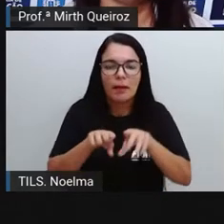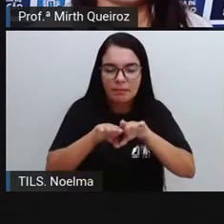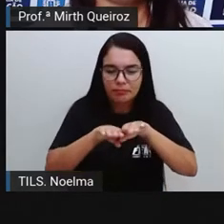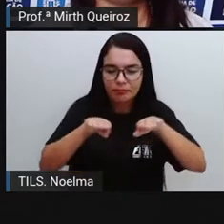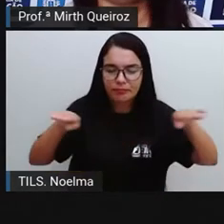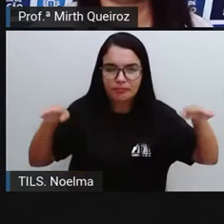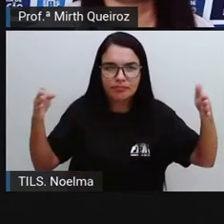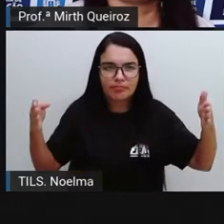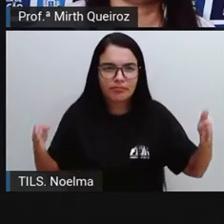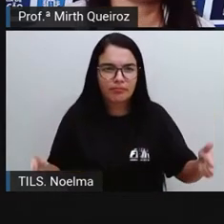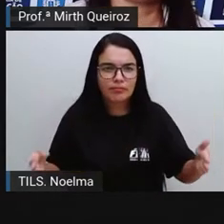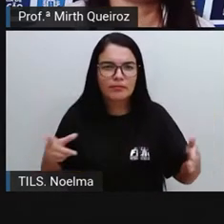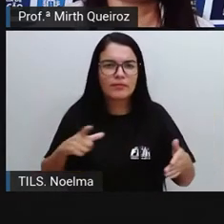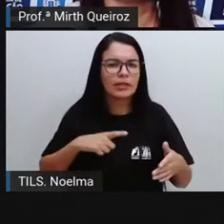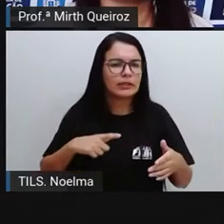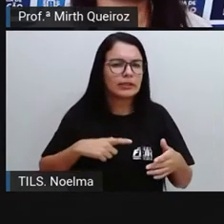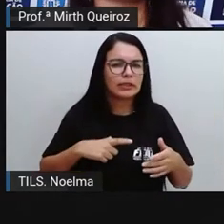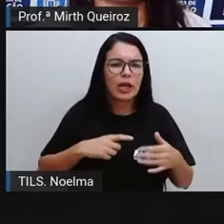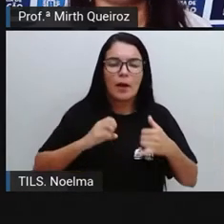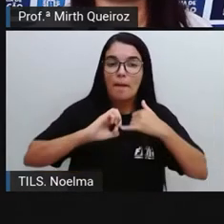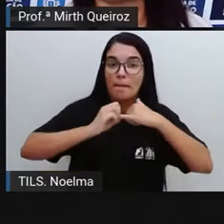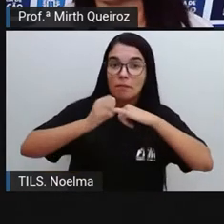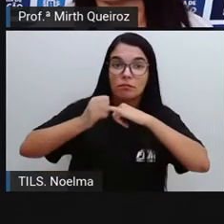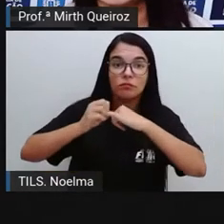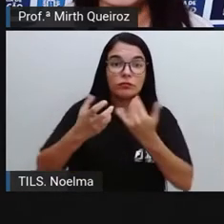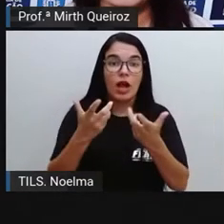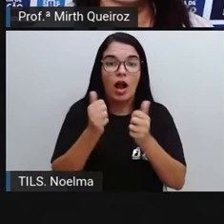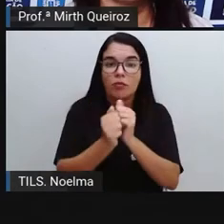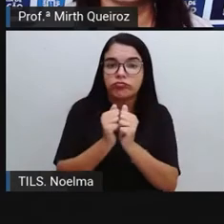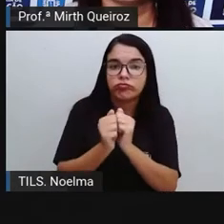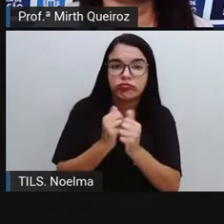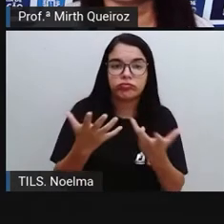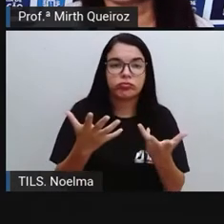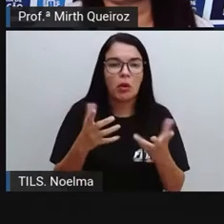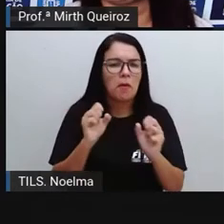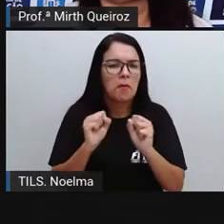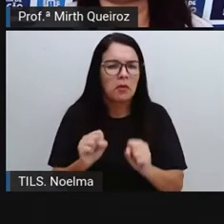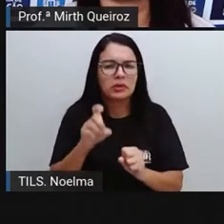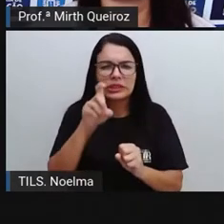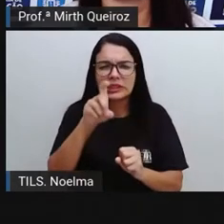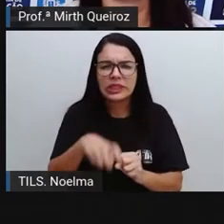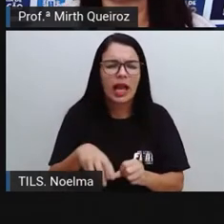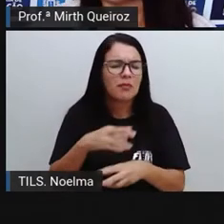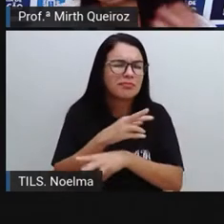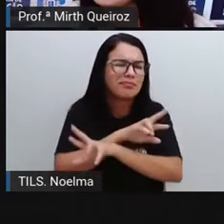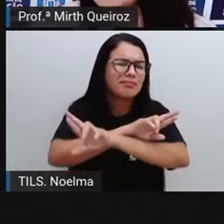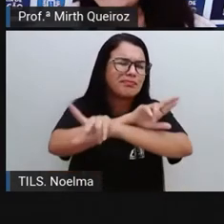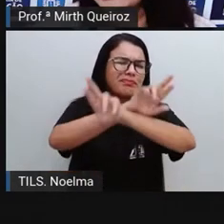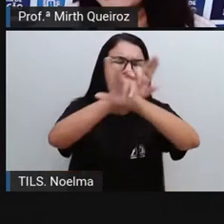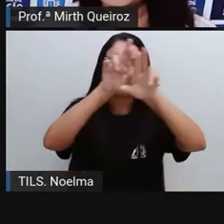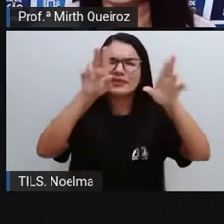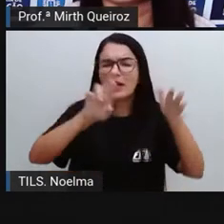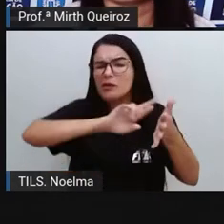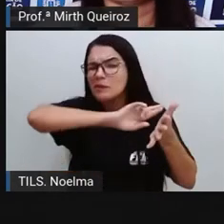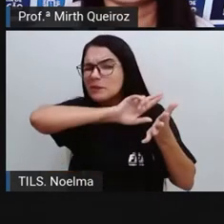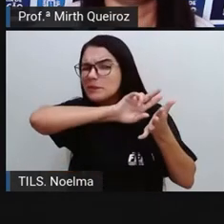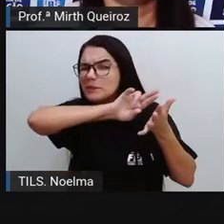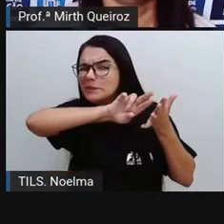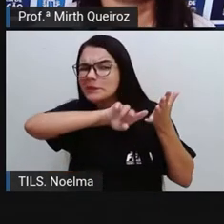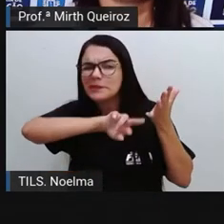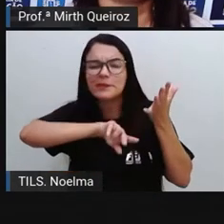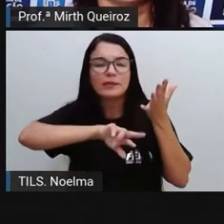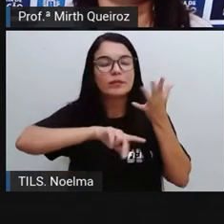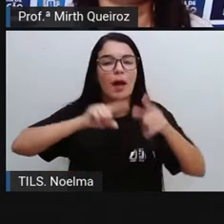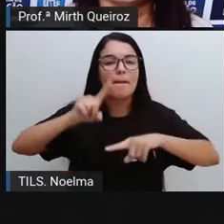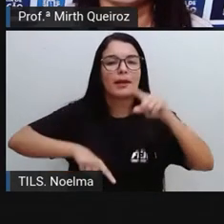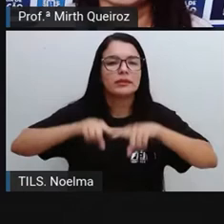granitos, marfins, grãos, miçangas, conchas, azulejos, ladrilhos. Nós temos inúmeros tipos de materiais